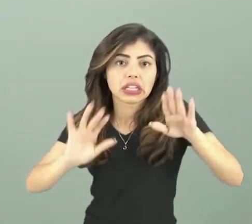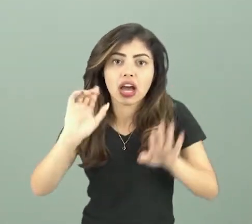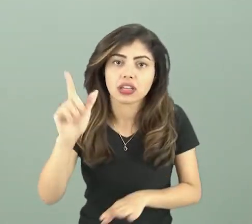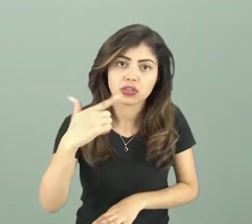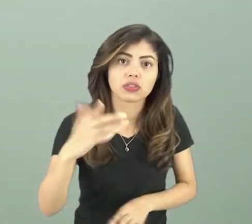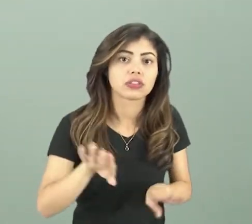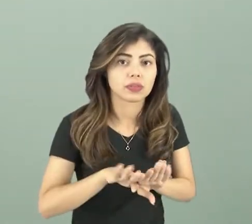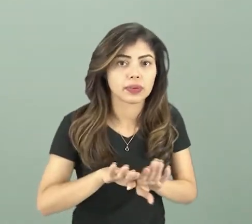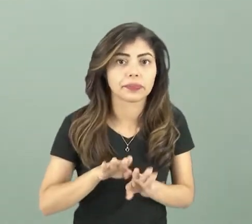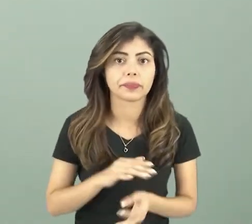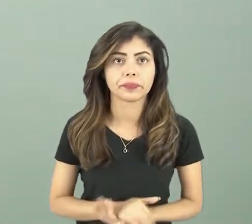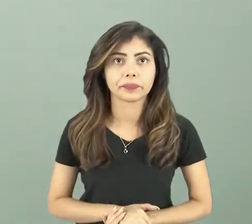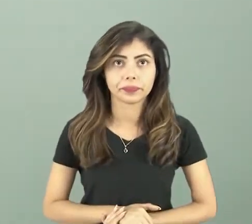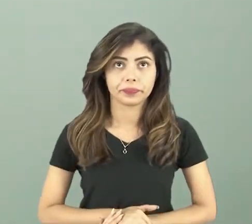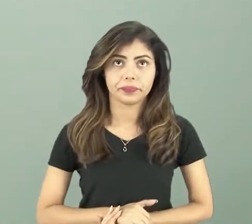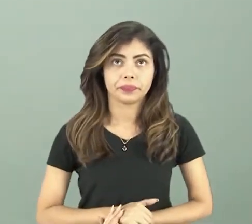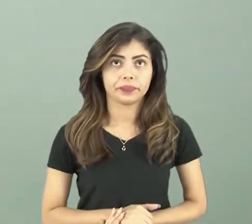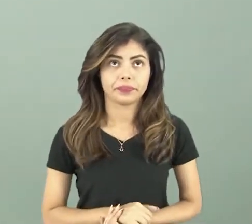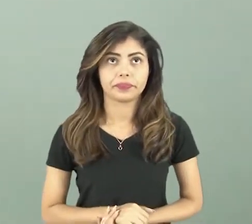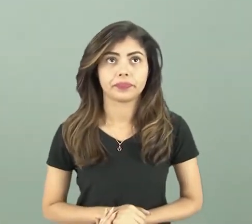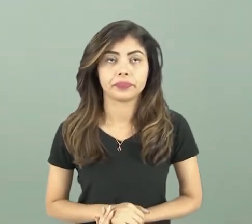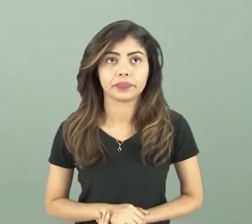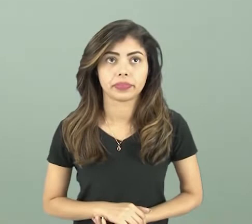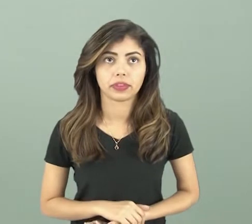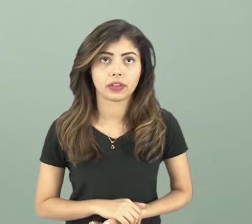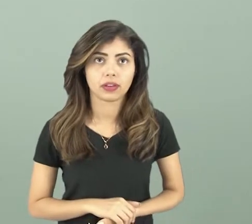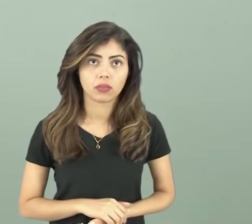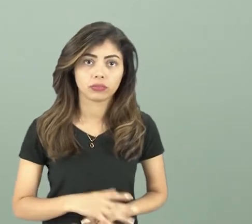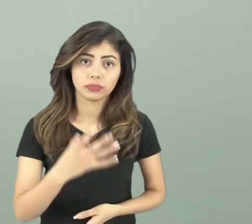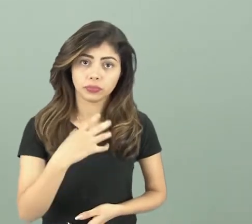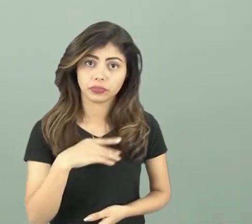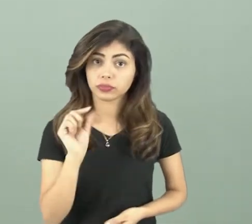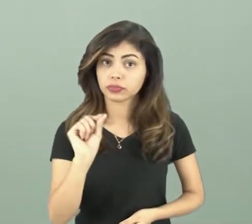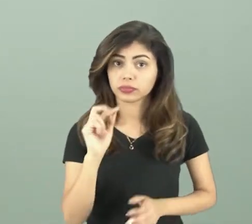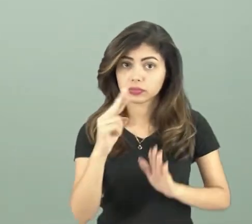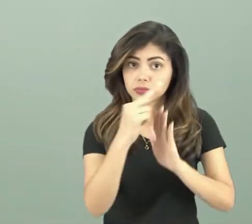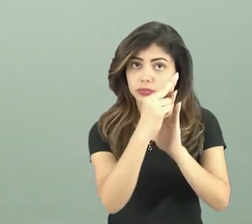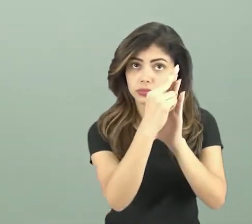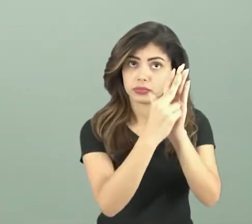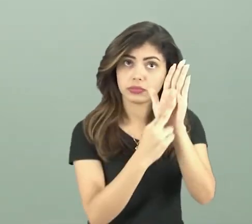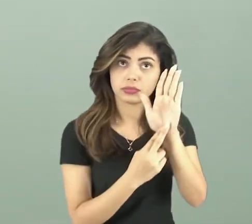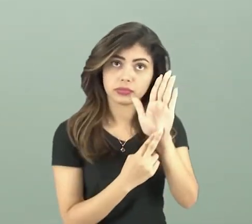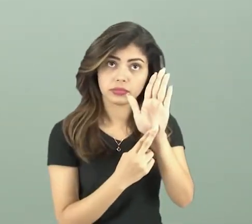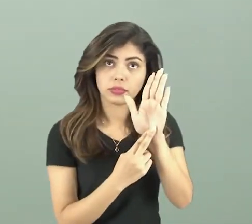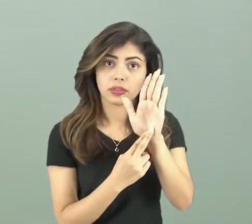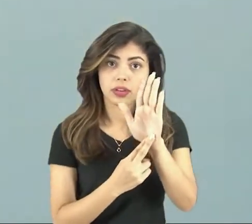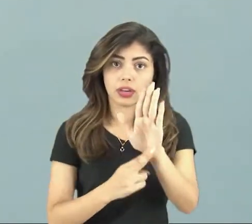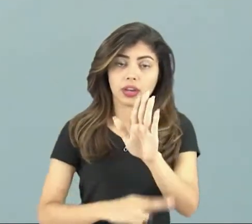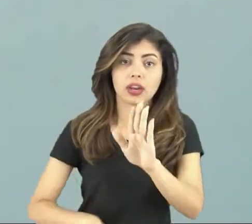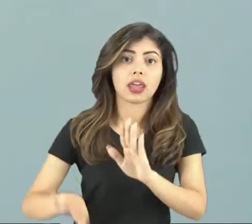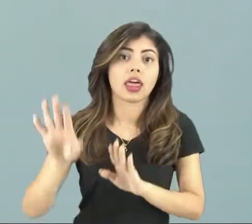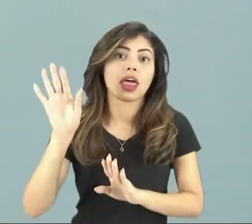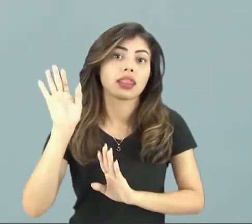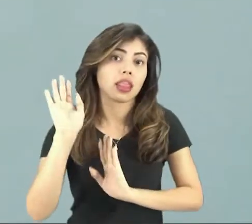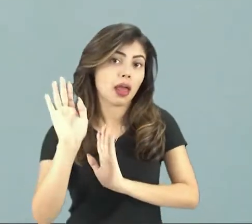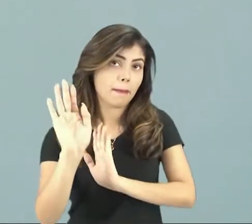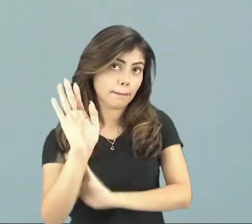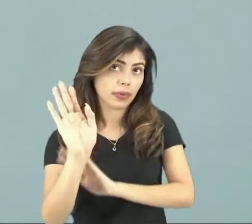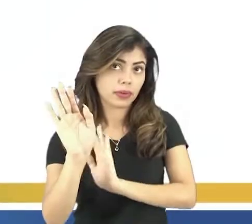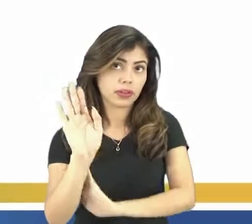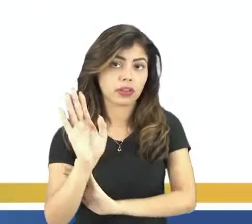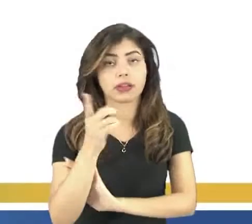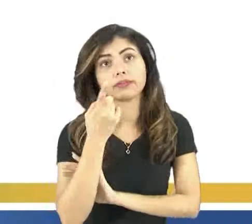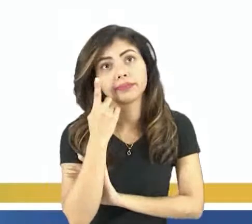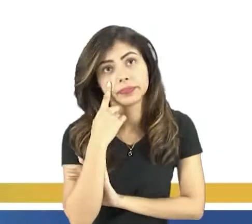grandezas também. O sentido, a gente tem que considerar uma regra que nós chamamos de regra da mão direita. Vamos verificar na